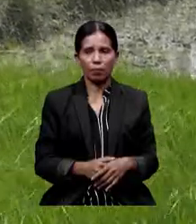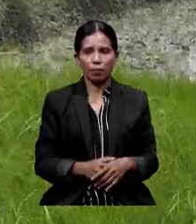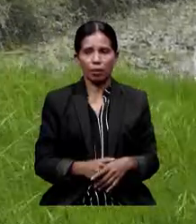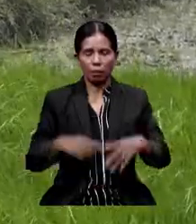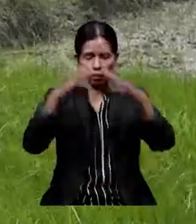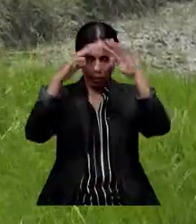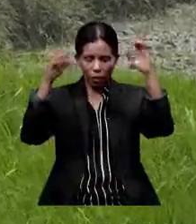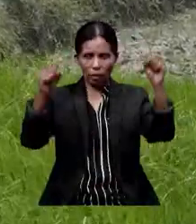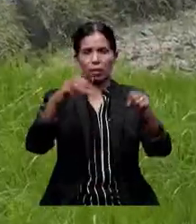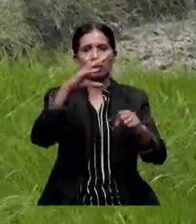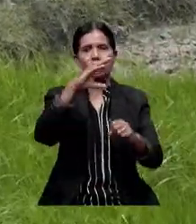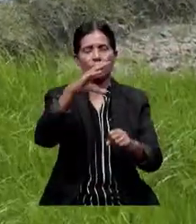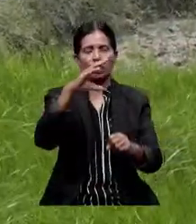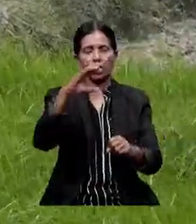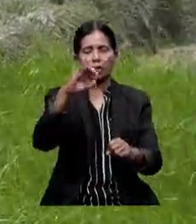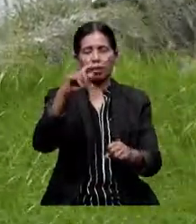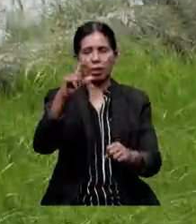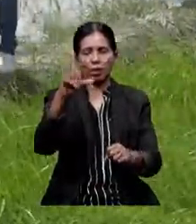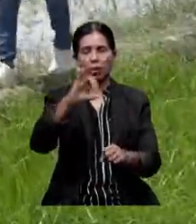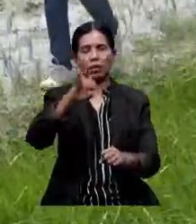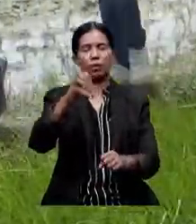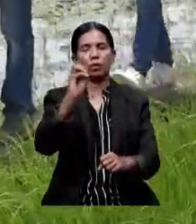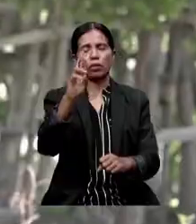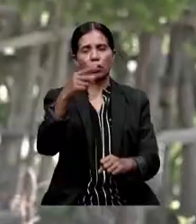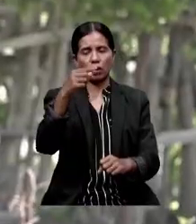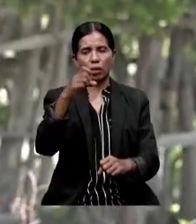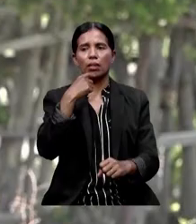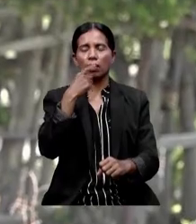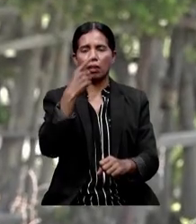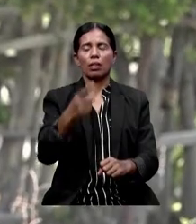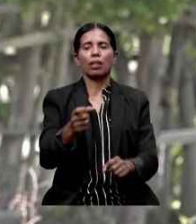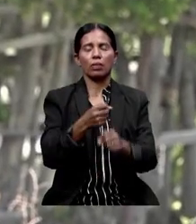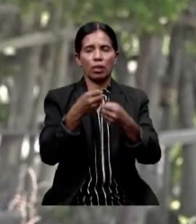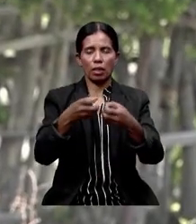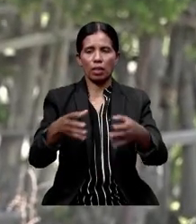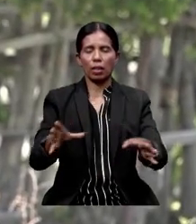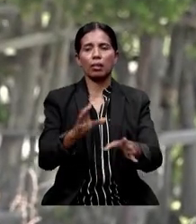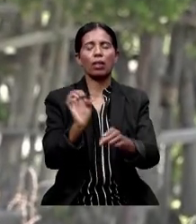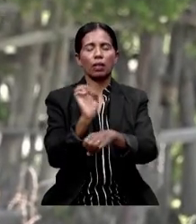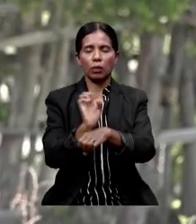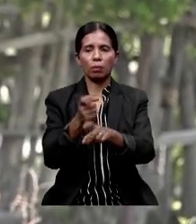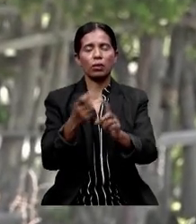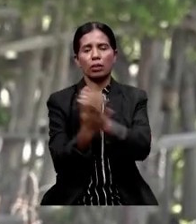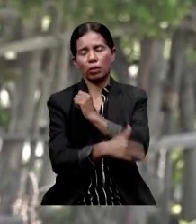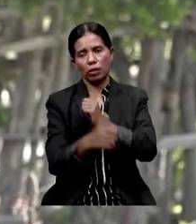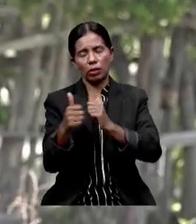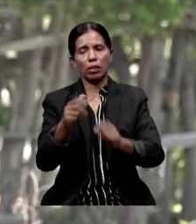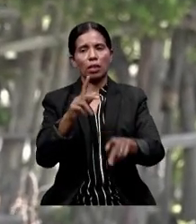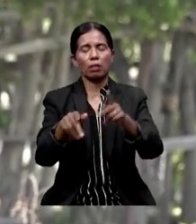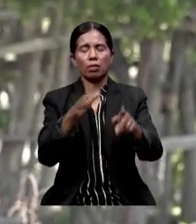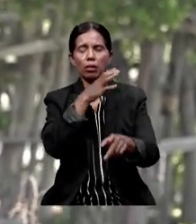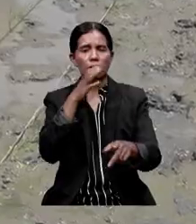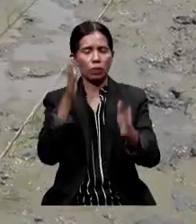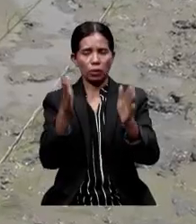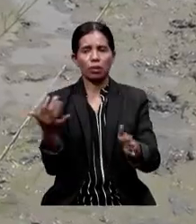Presidente Câmara Comércio e Indústria Timor-Leste, Jorge Manuel de Araújo Serrano, ateten, atuhala com dependência e economia o Sira Ilior, povo agricultor Sira,